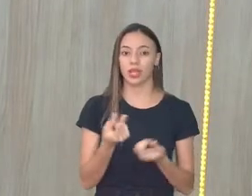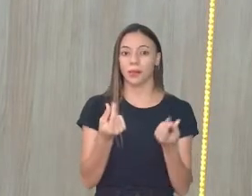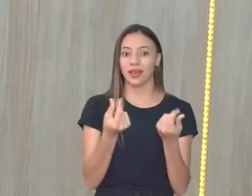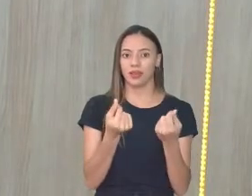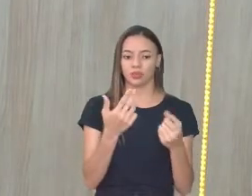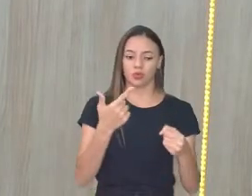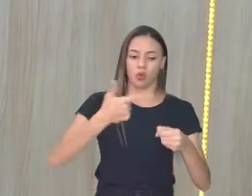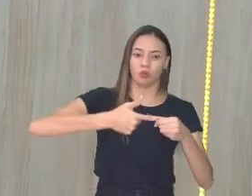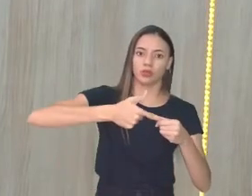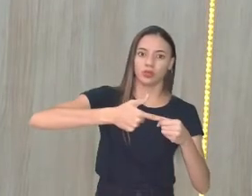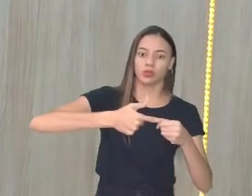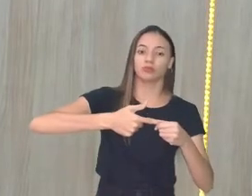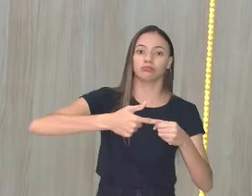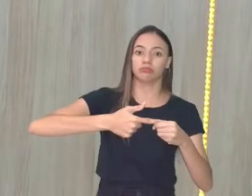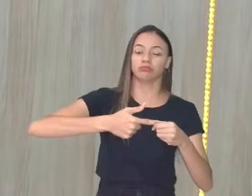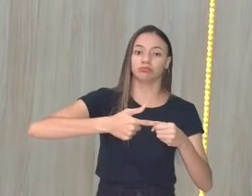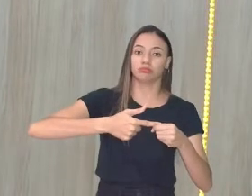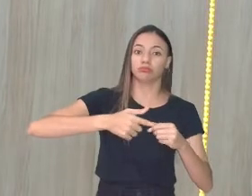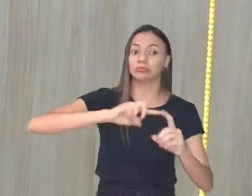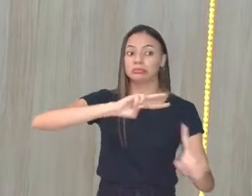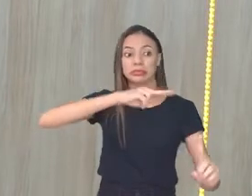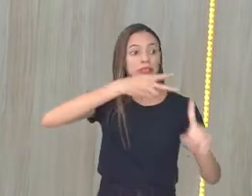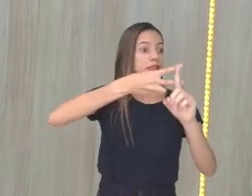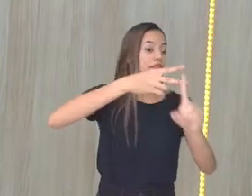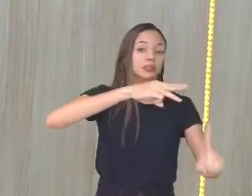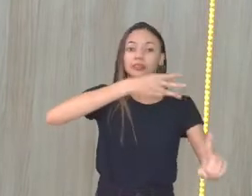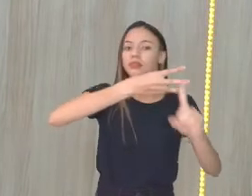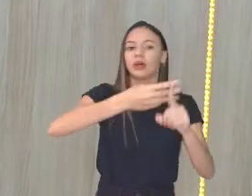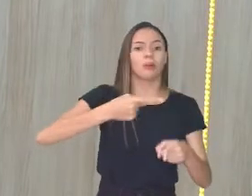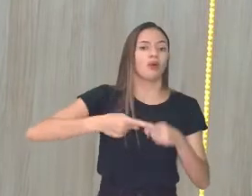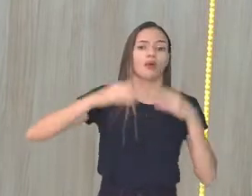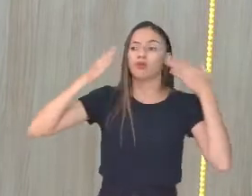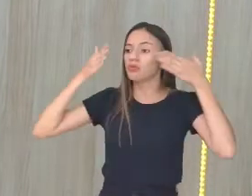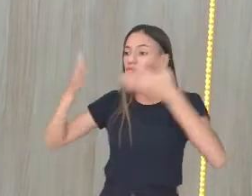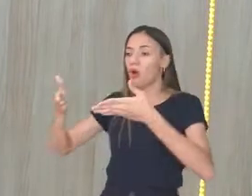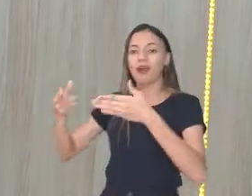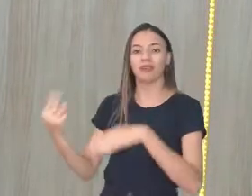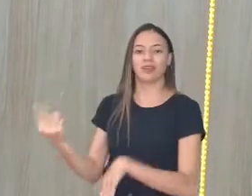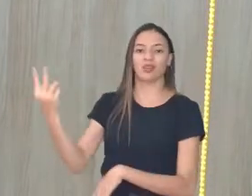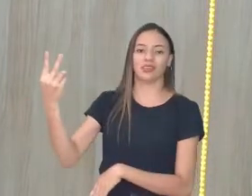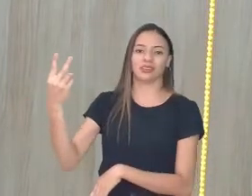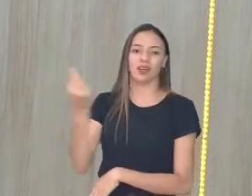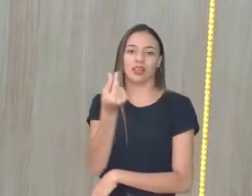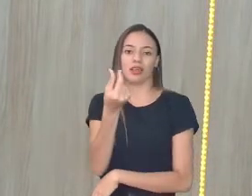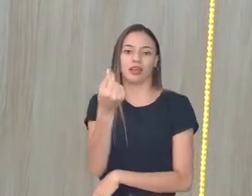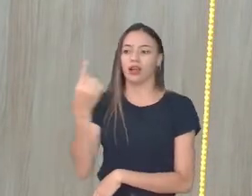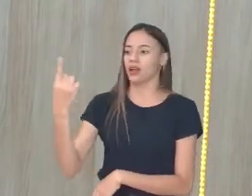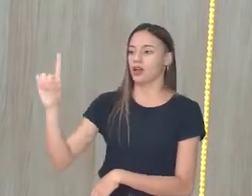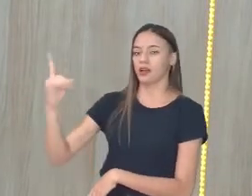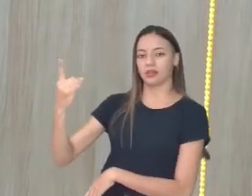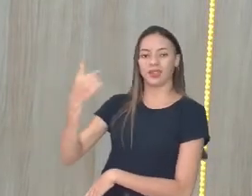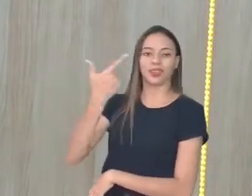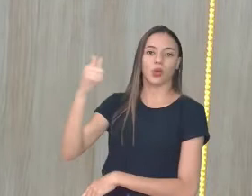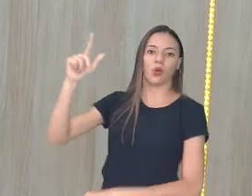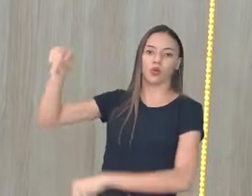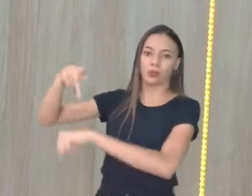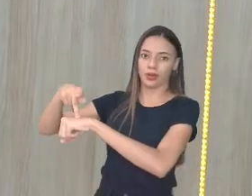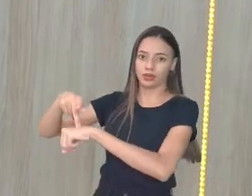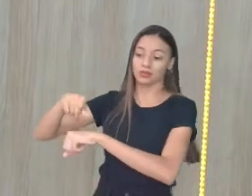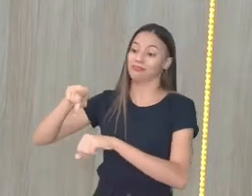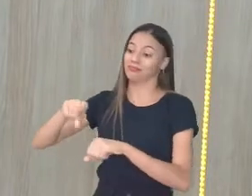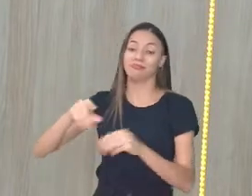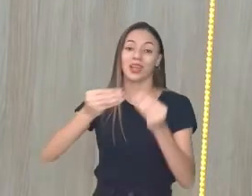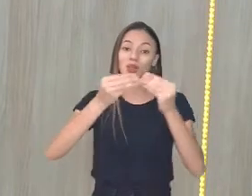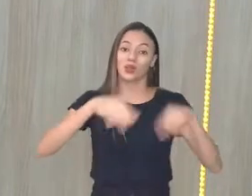do combustível que está seguindo a alta de uma moeda estrangeira. E isso afeta tudo, porque na nossa